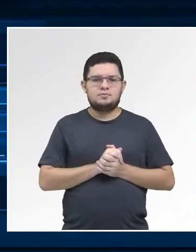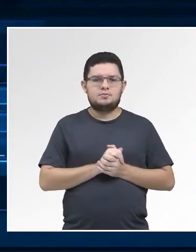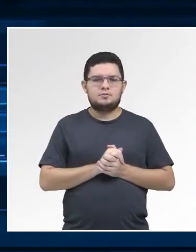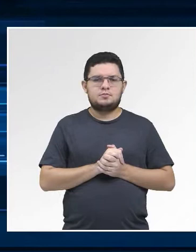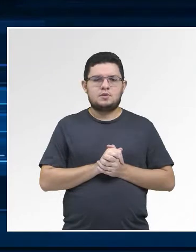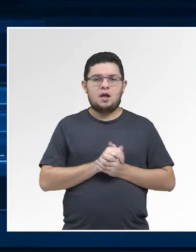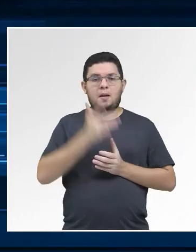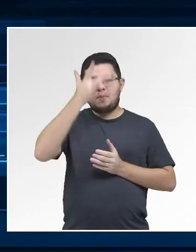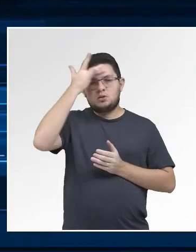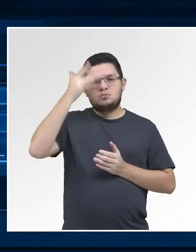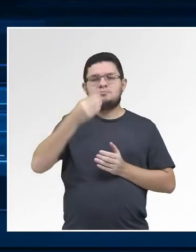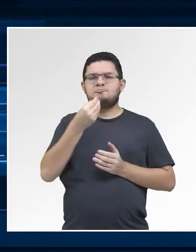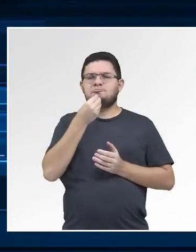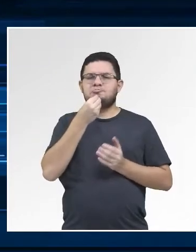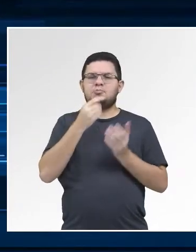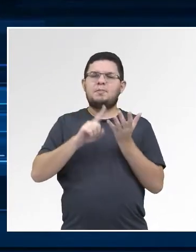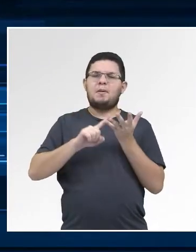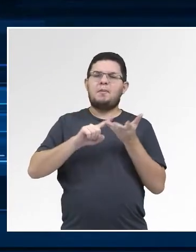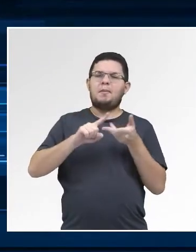vida e qualidades pessoais.